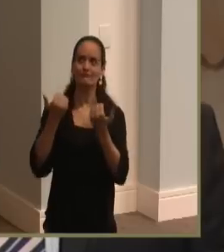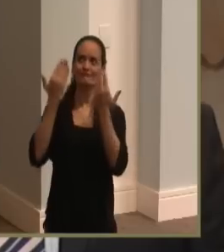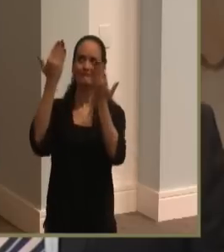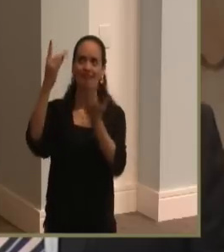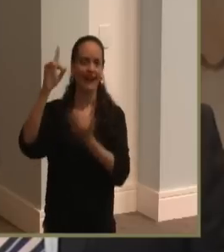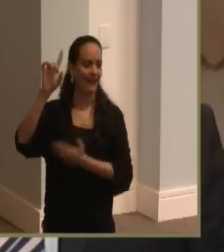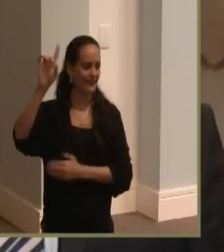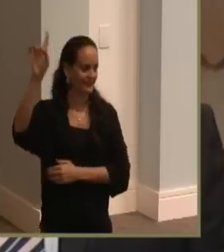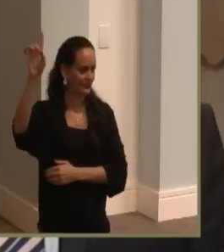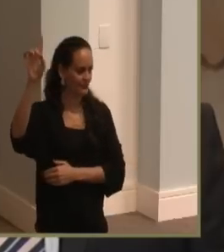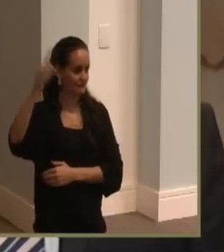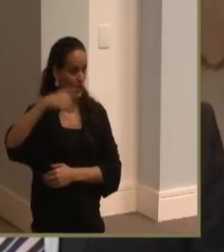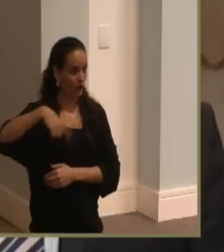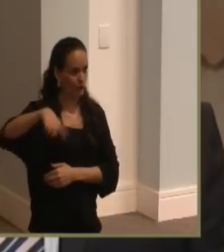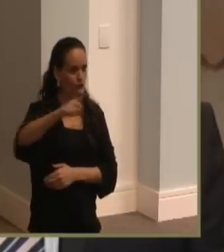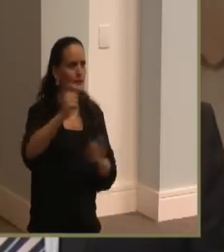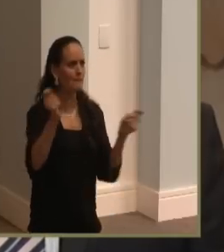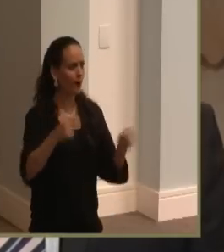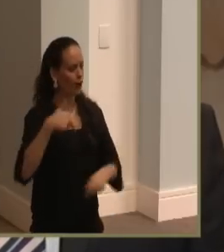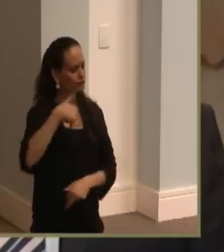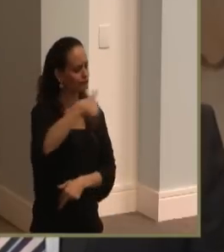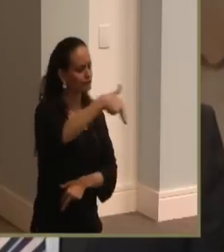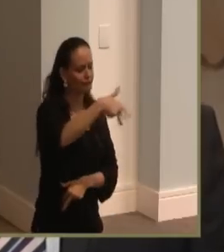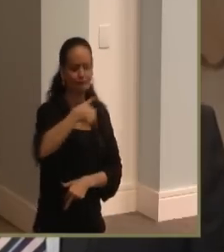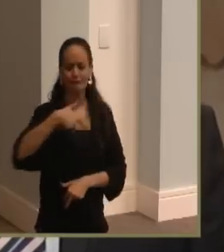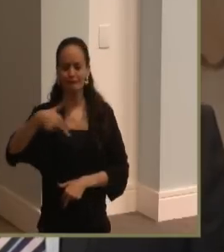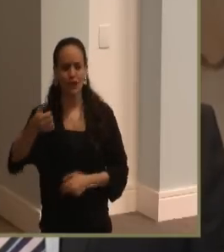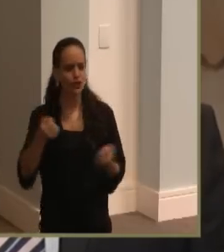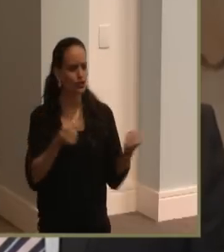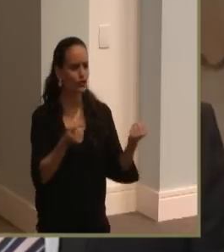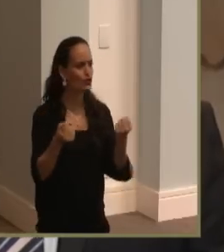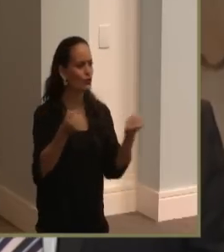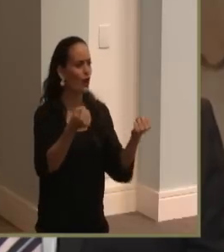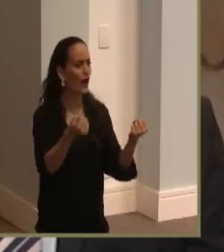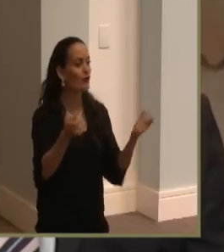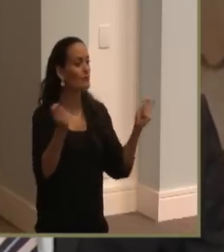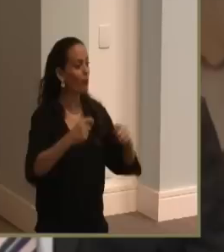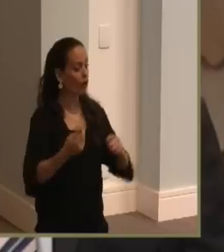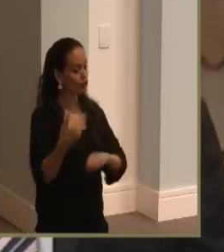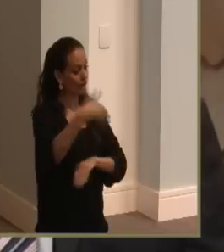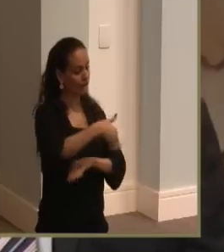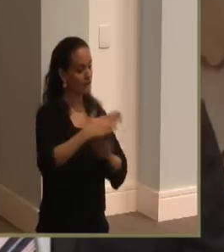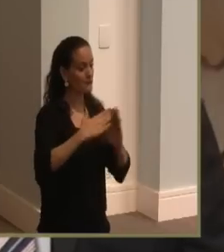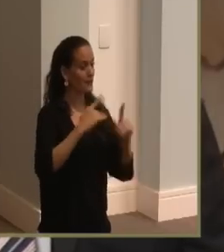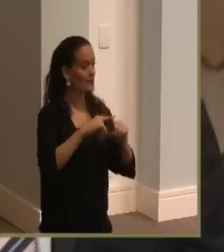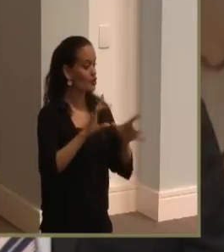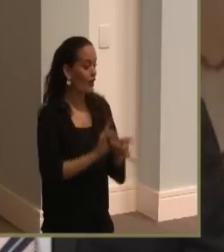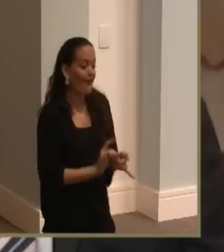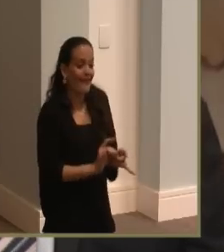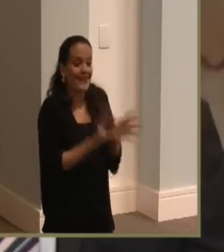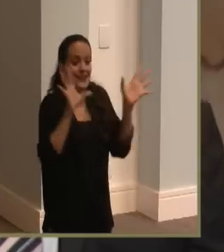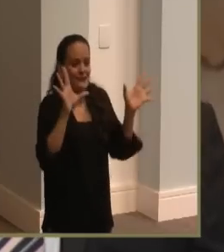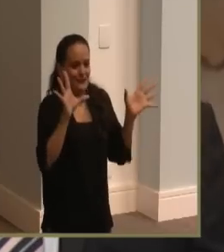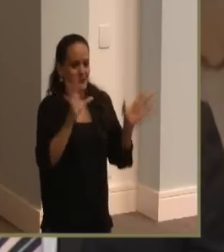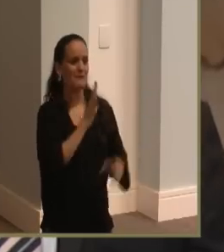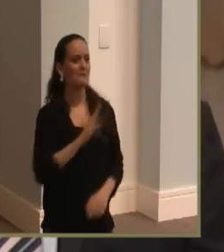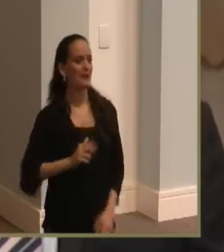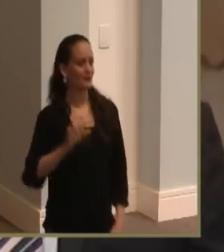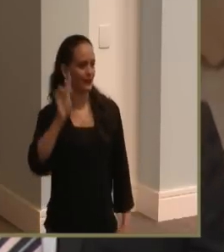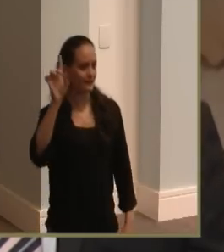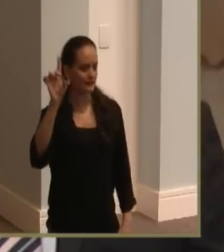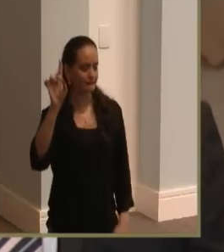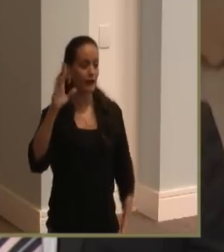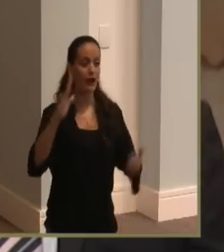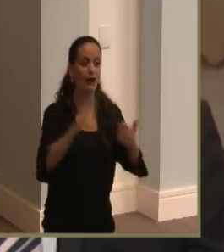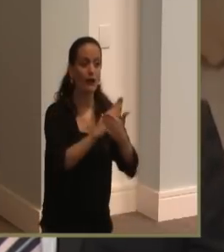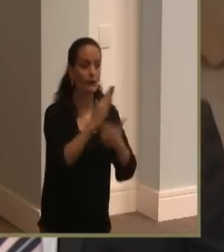está, podendo se locomover, dirigir o seu carro, nós temos uma lista imensa de pessoas que gostariam de estar